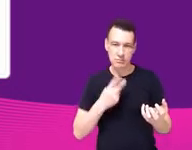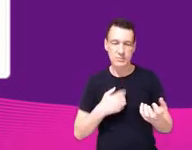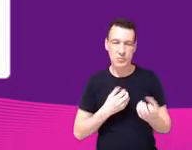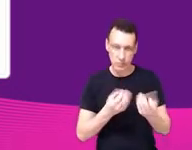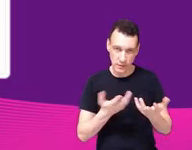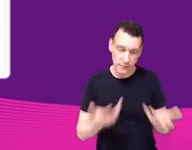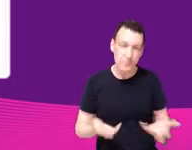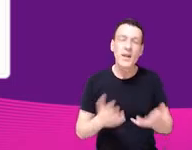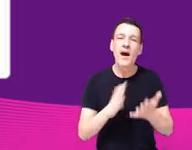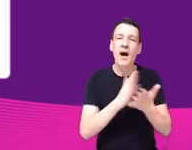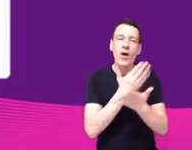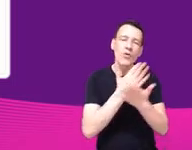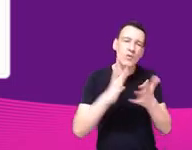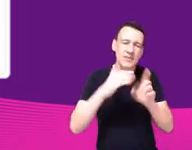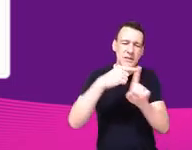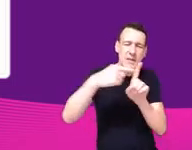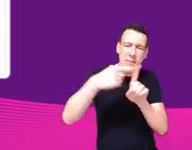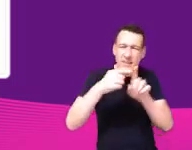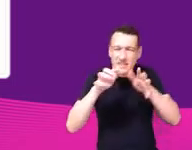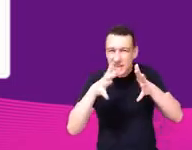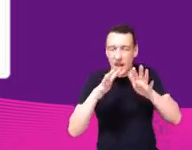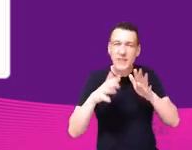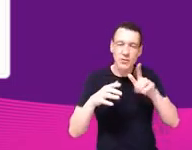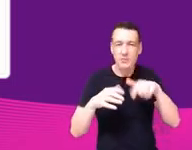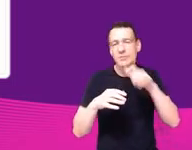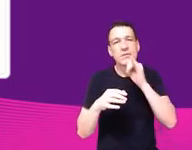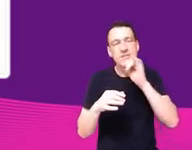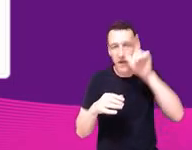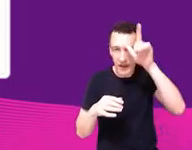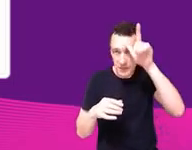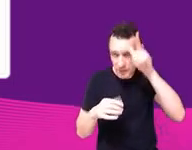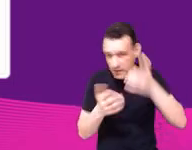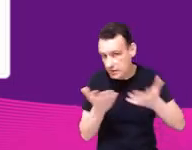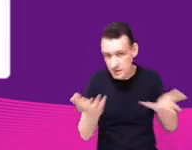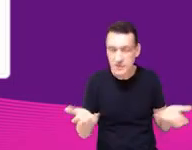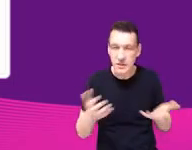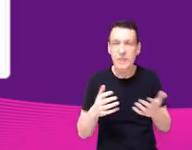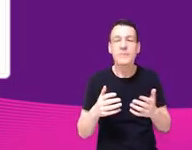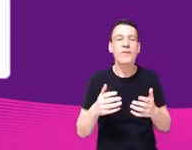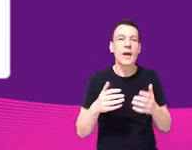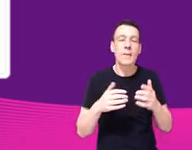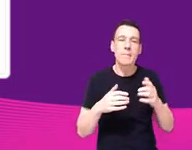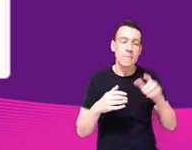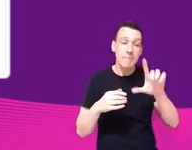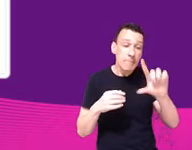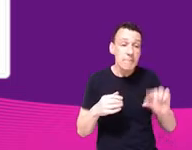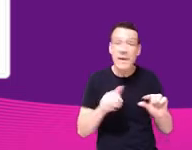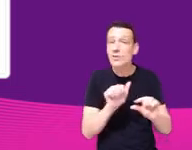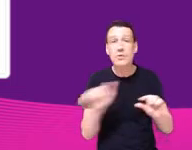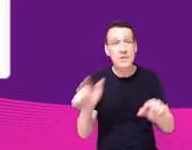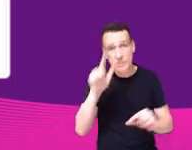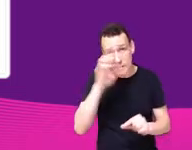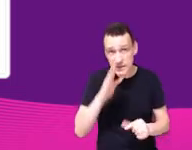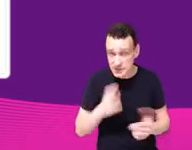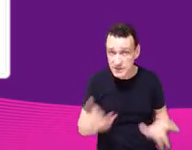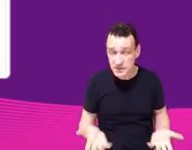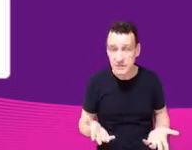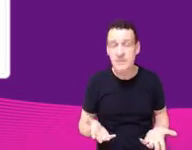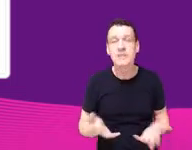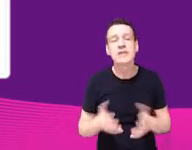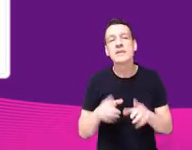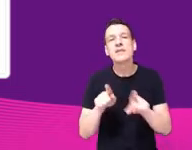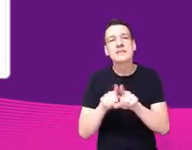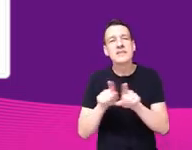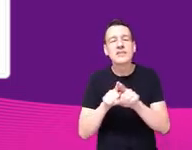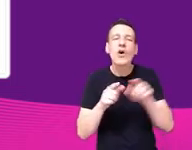a Alemanha, por exemplo, que numericamente é inferior ao Brasil, e países onde a atividade de transplantes